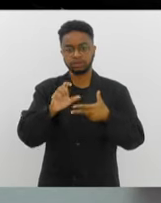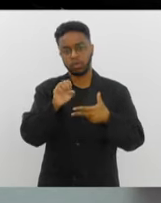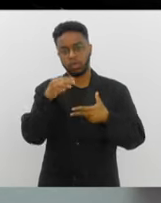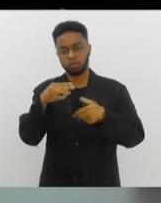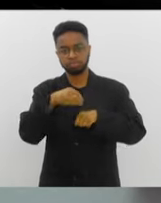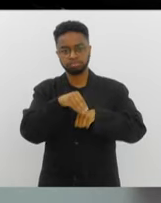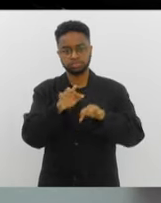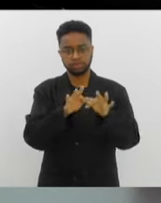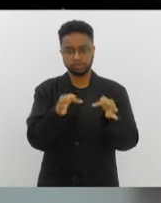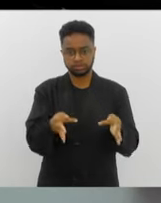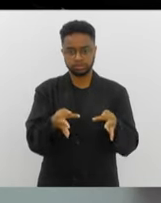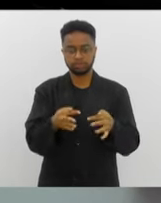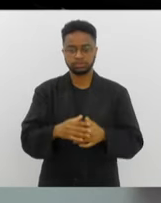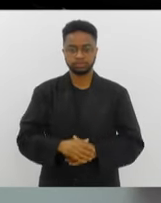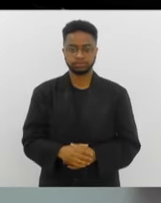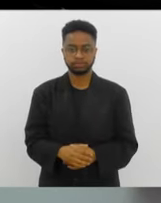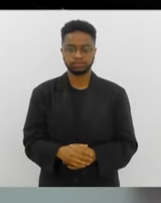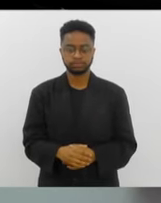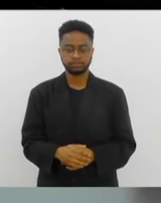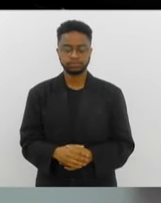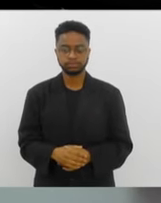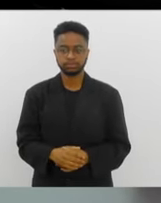né? Dependendo do caso. Perfeito.